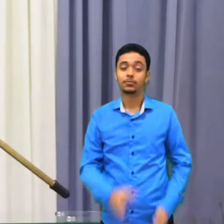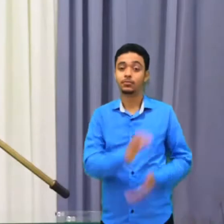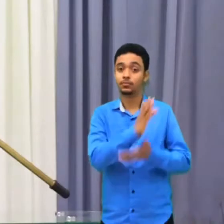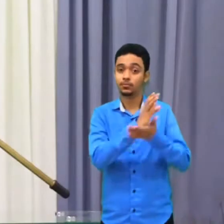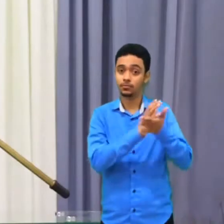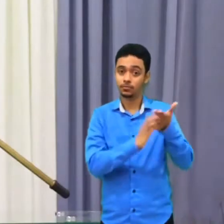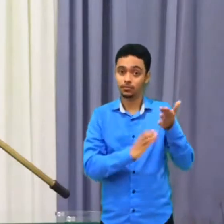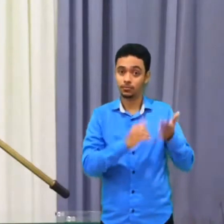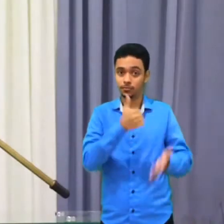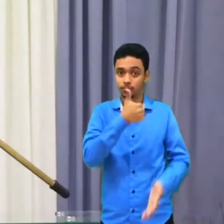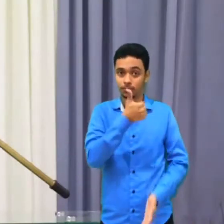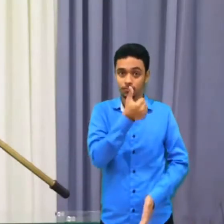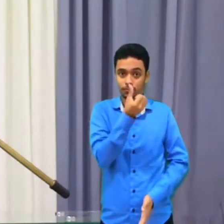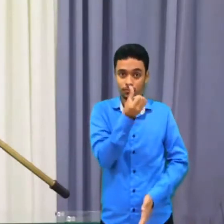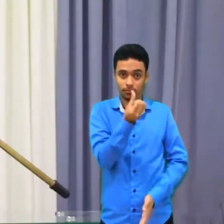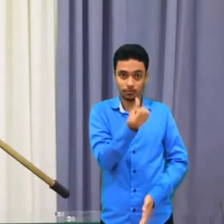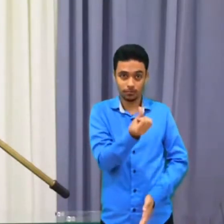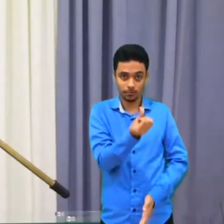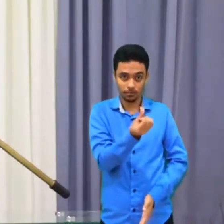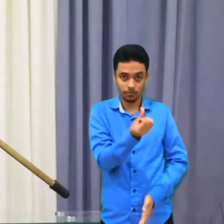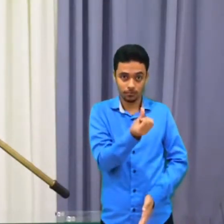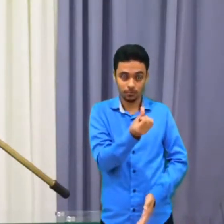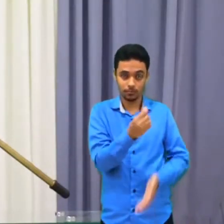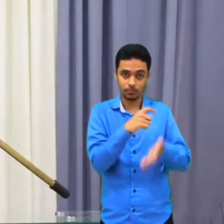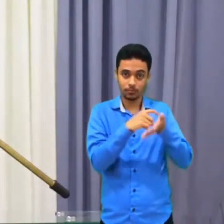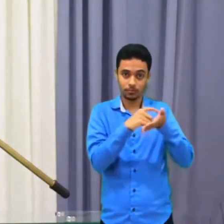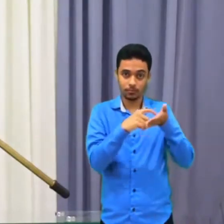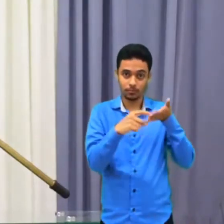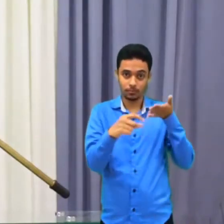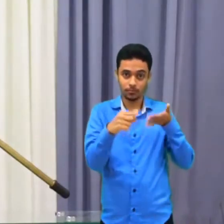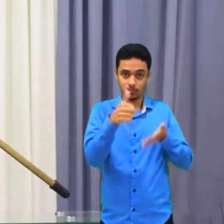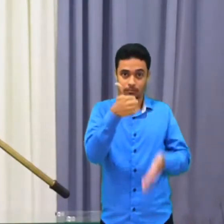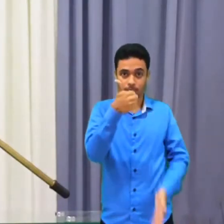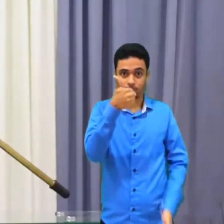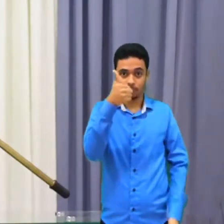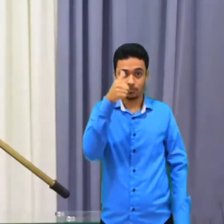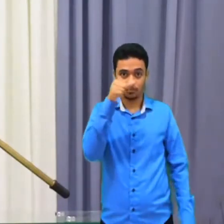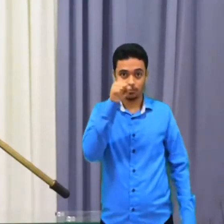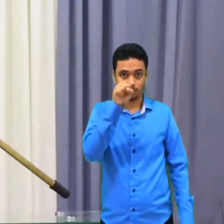capítulo 16 e o verso 18.